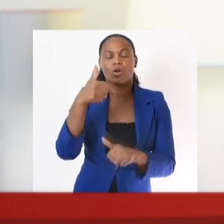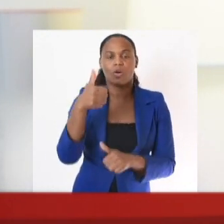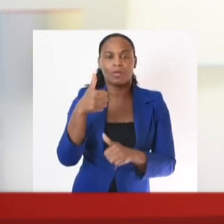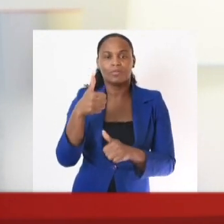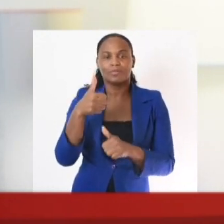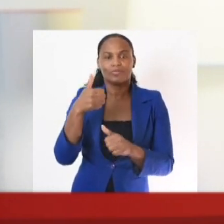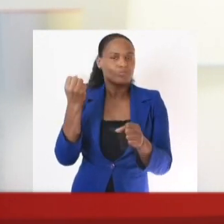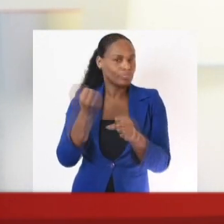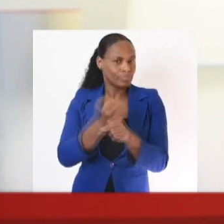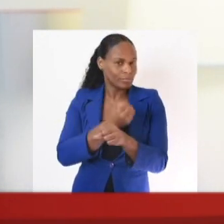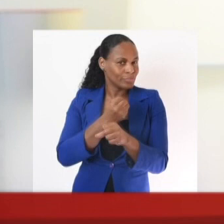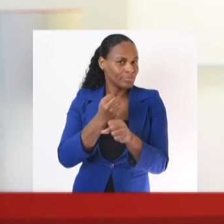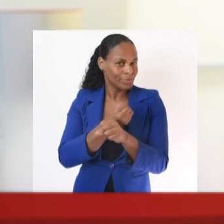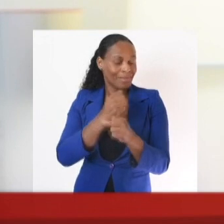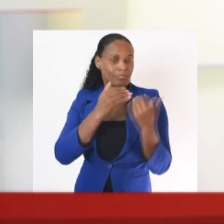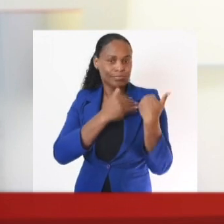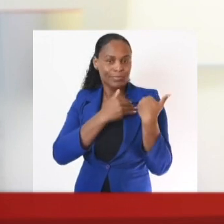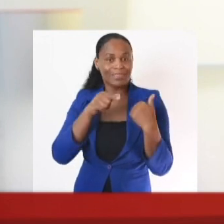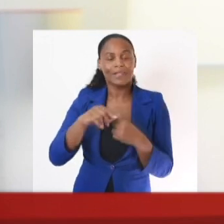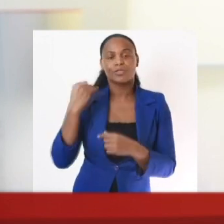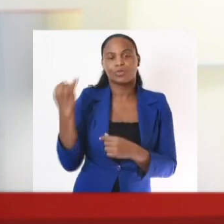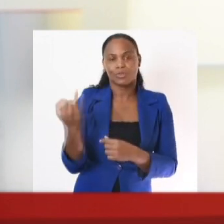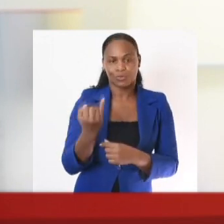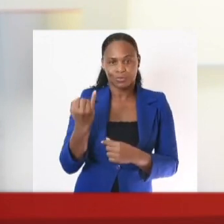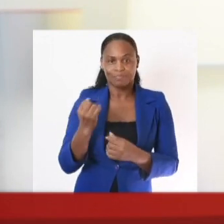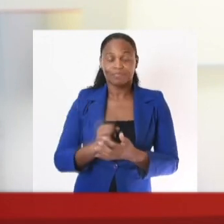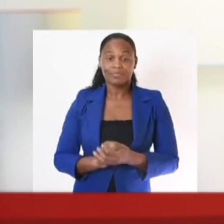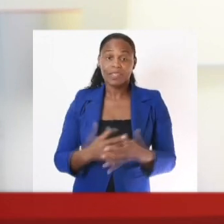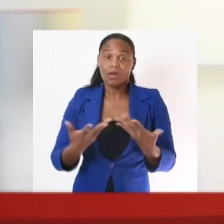o desempenho dessas instituições